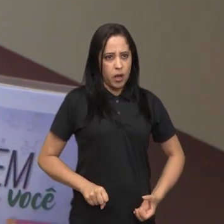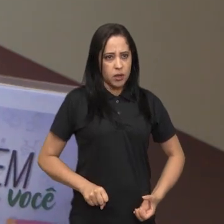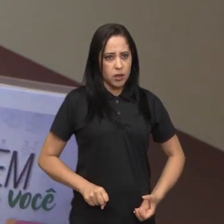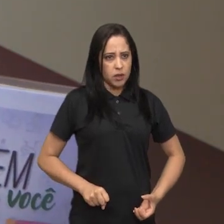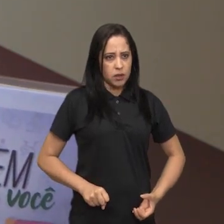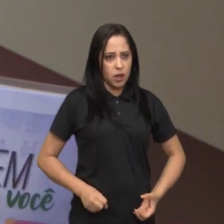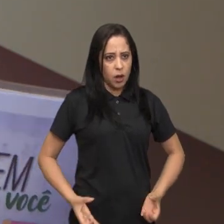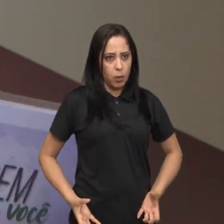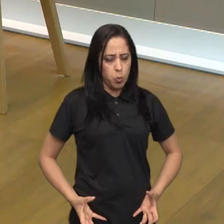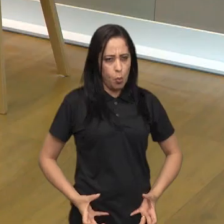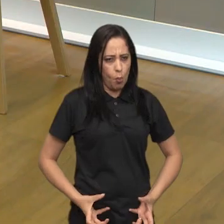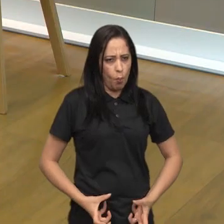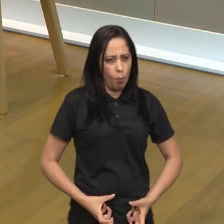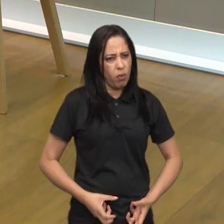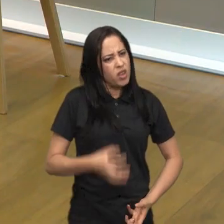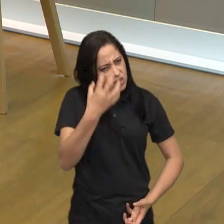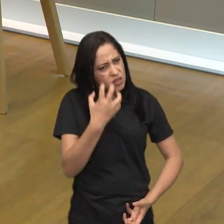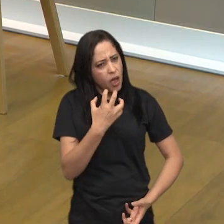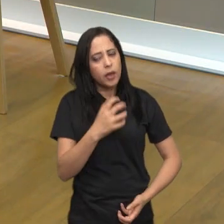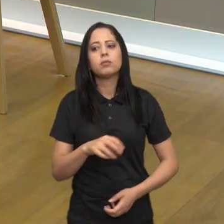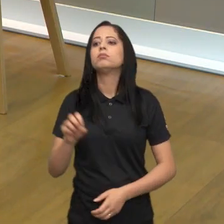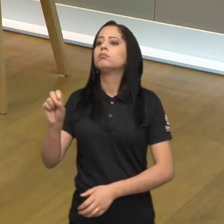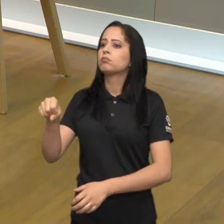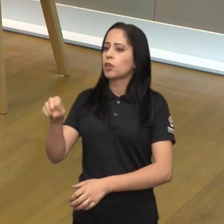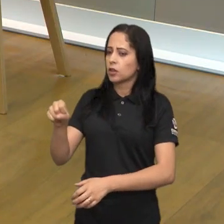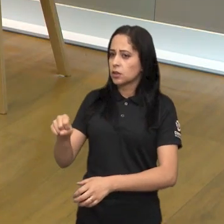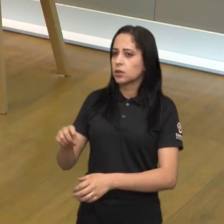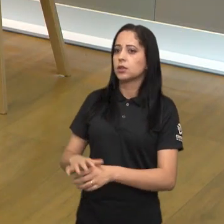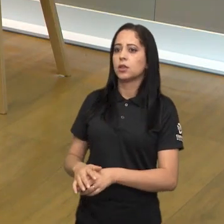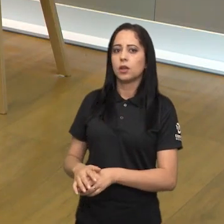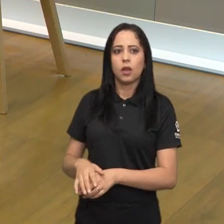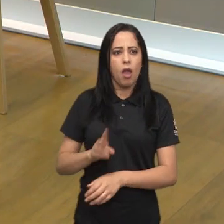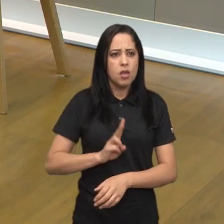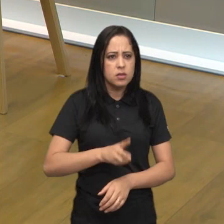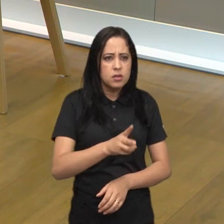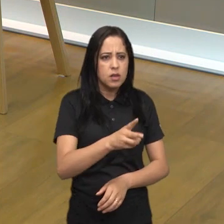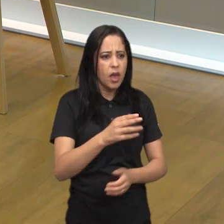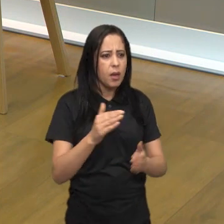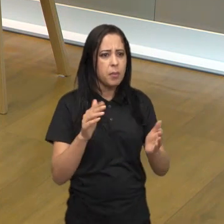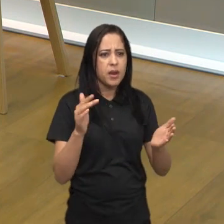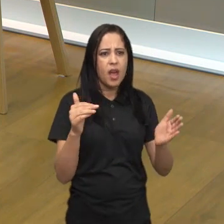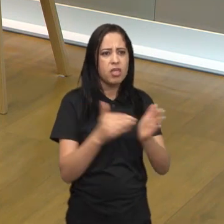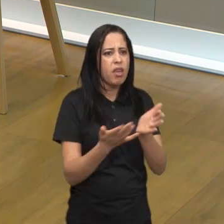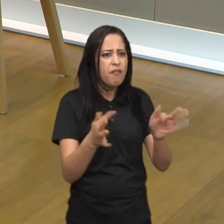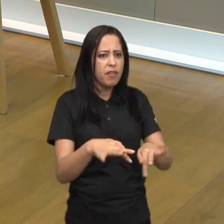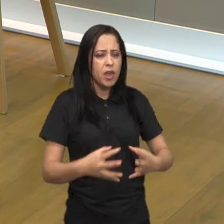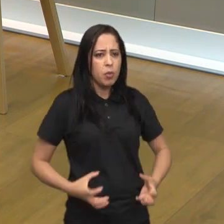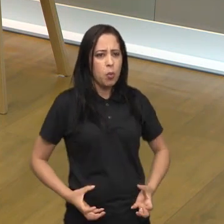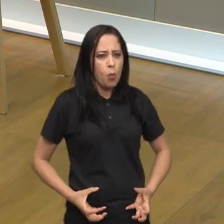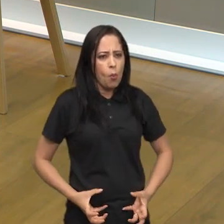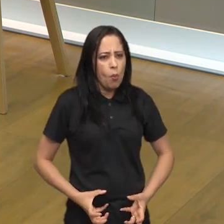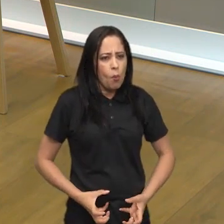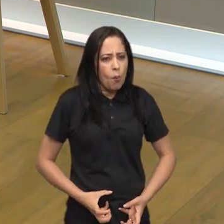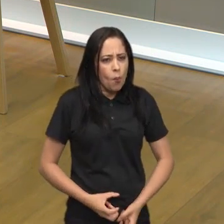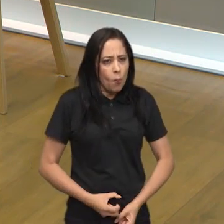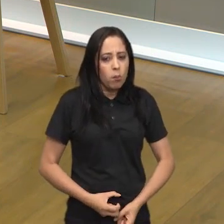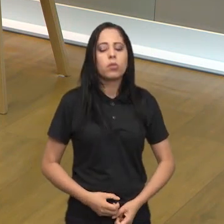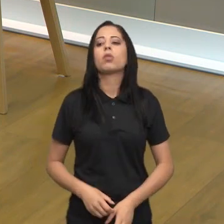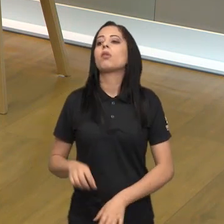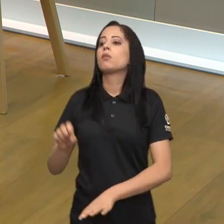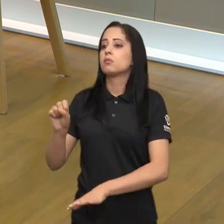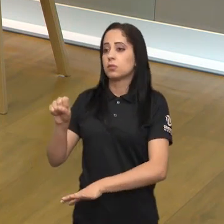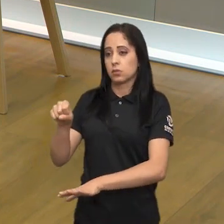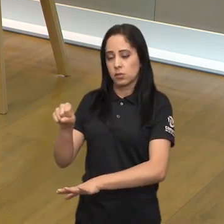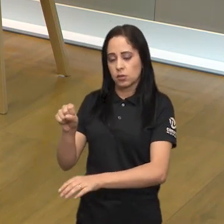diminuir? Começa a diminuir. Quem tem mioma... E aí ele vai assim para o resto da vida? Vai diminuindo cada vez mais? Vai. No entanto, que tem